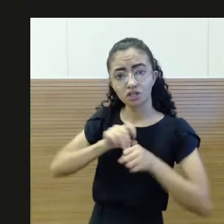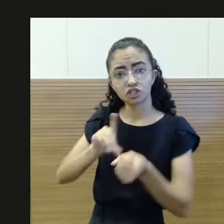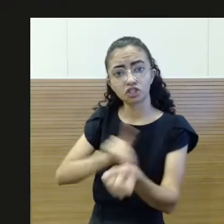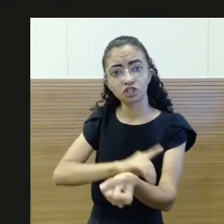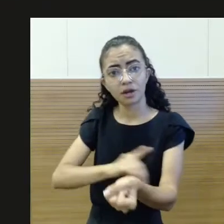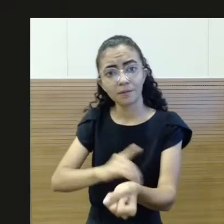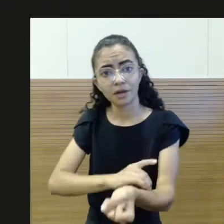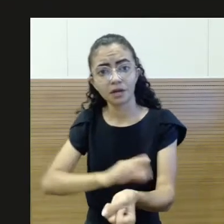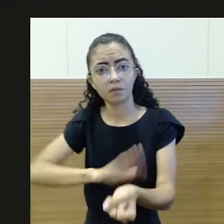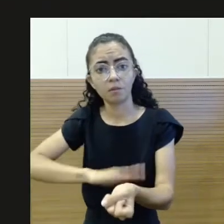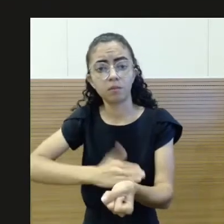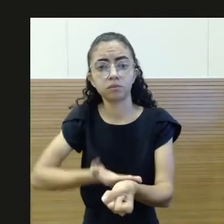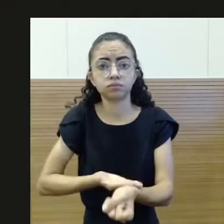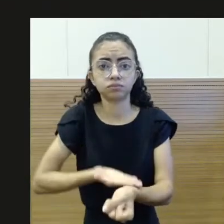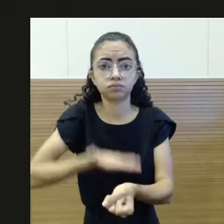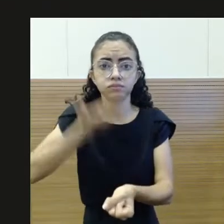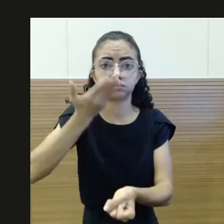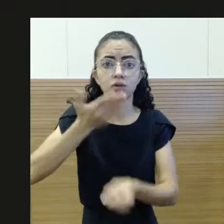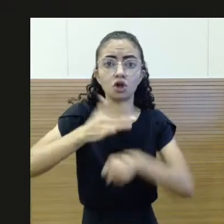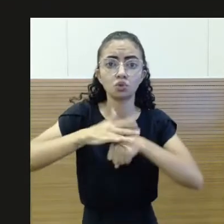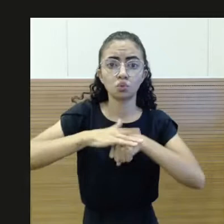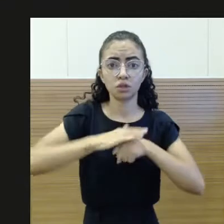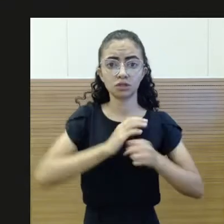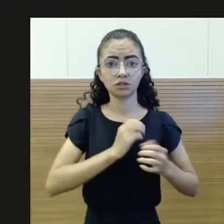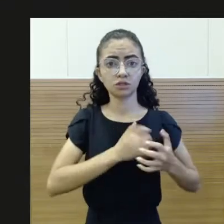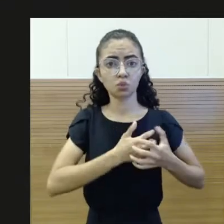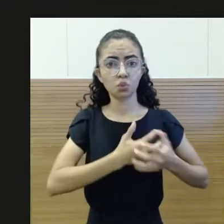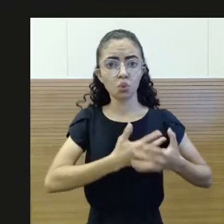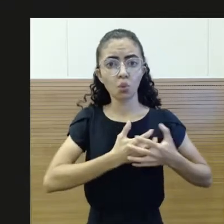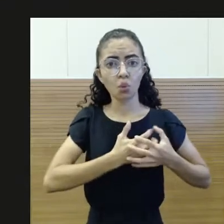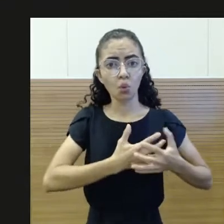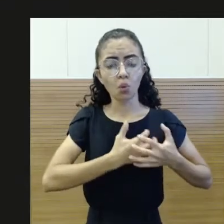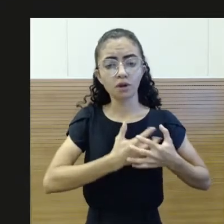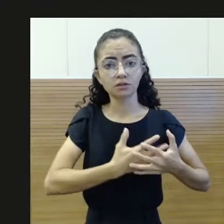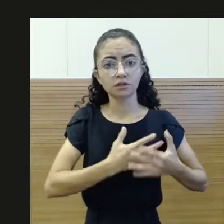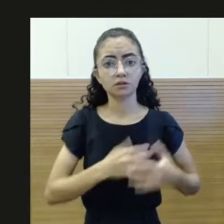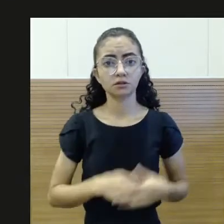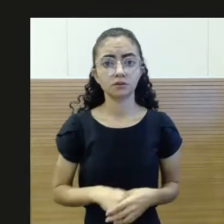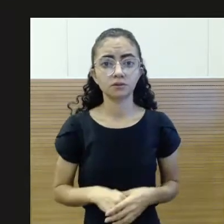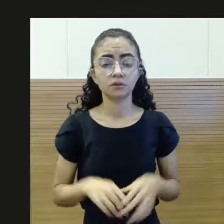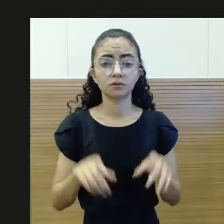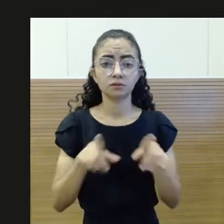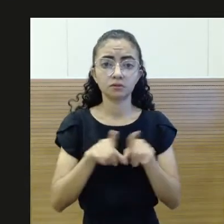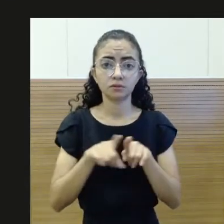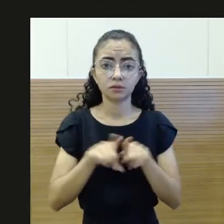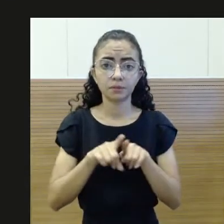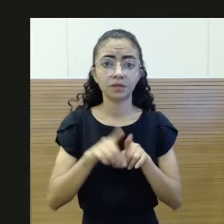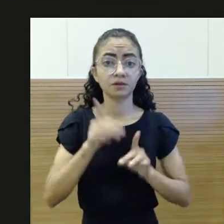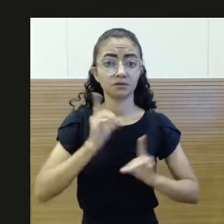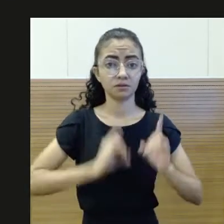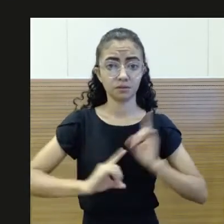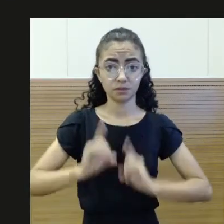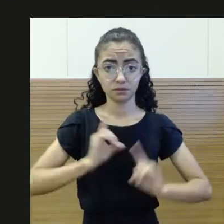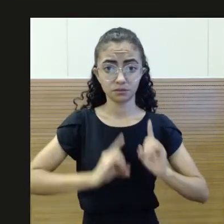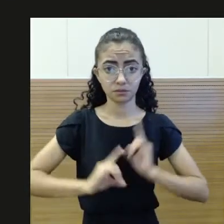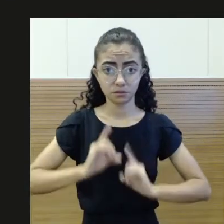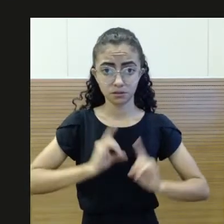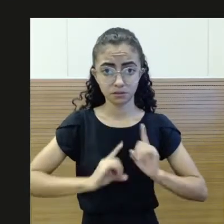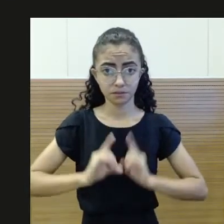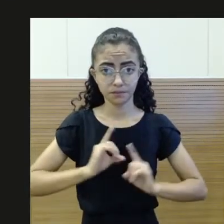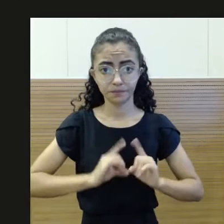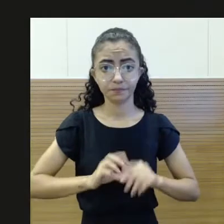doenças cardiovasculares, de síndrome metabólica, dislipidemias, depressão e